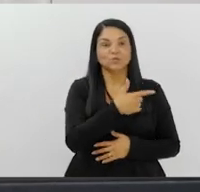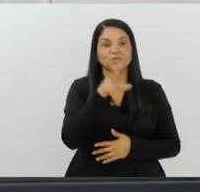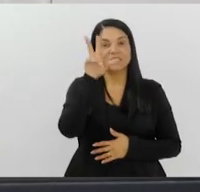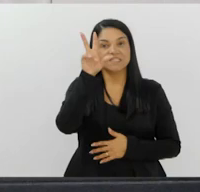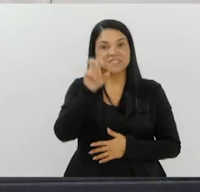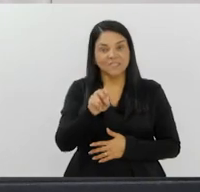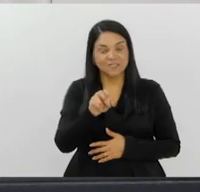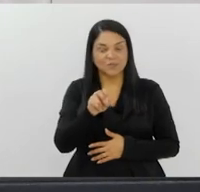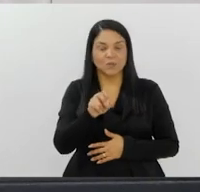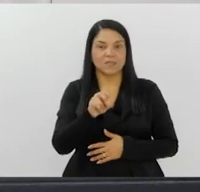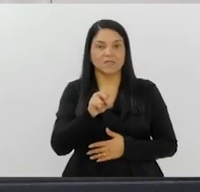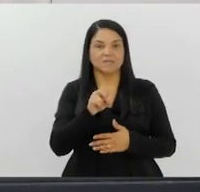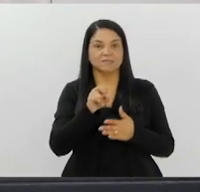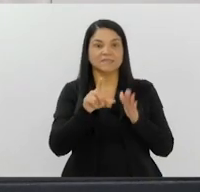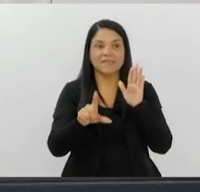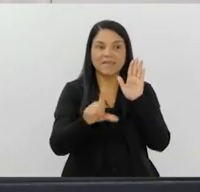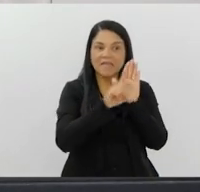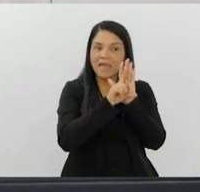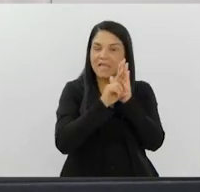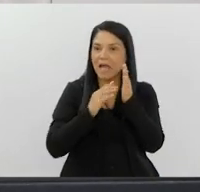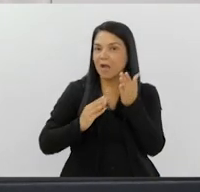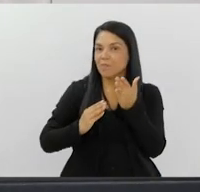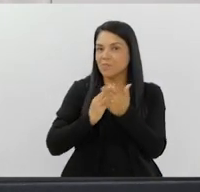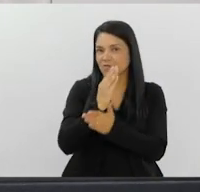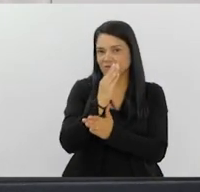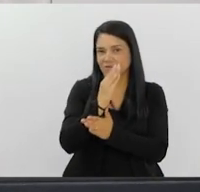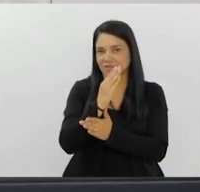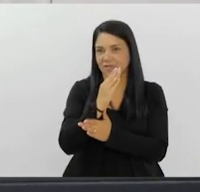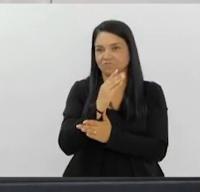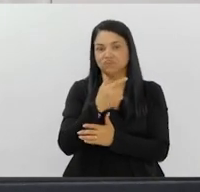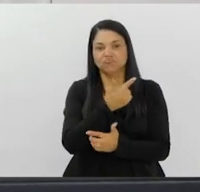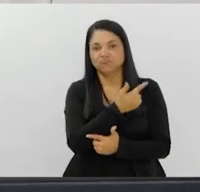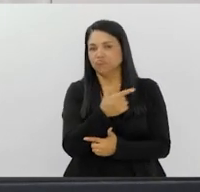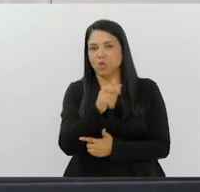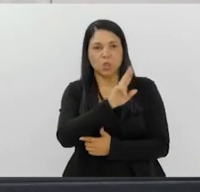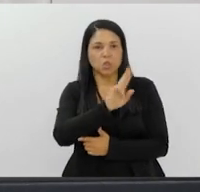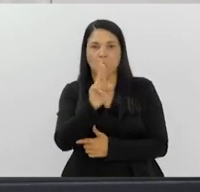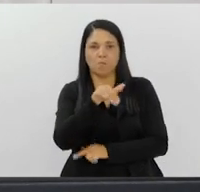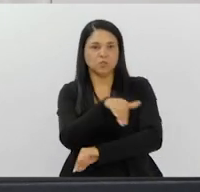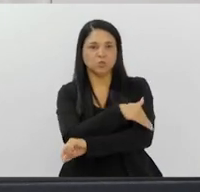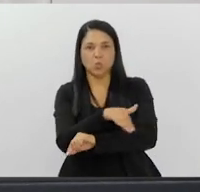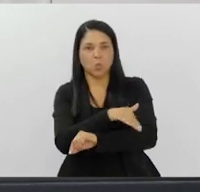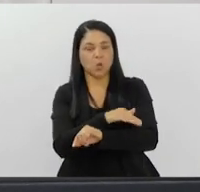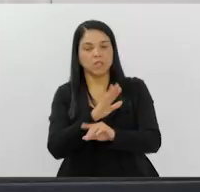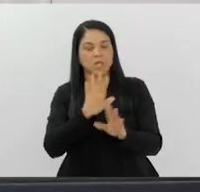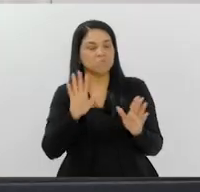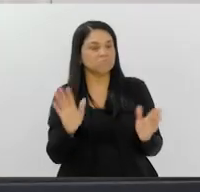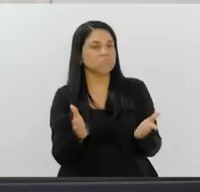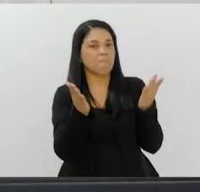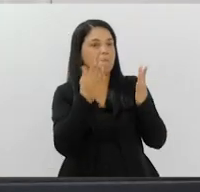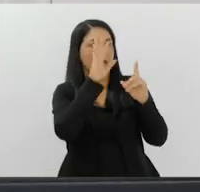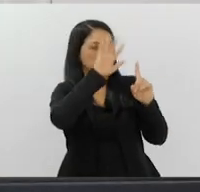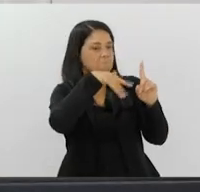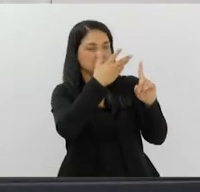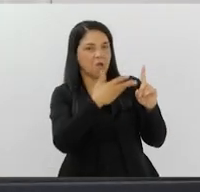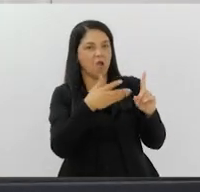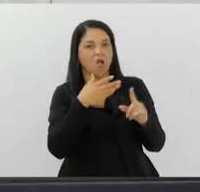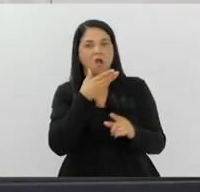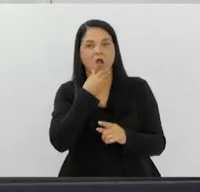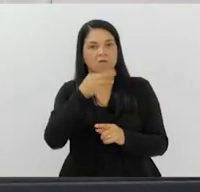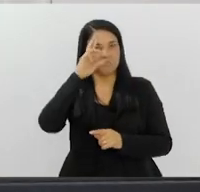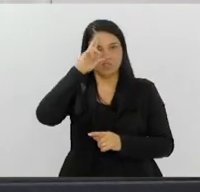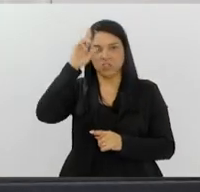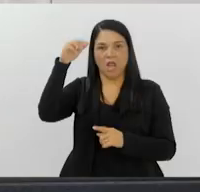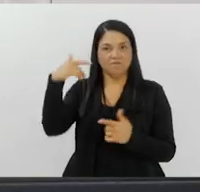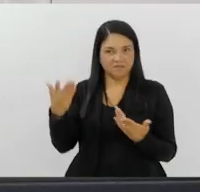aprovadas 250 nenhuma é nome de rua nem bajulus poderosos de plantão nenhuma nenhuma